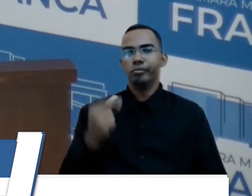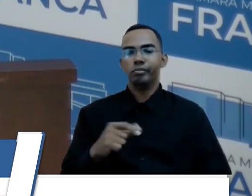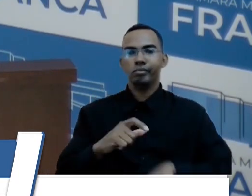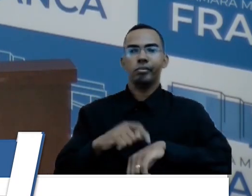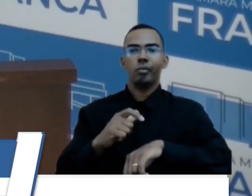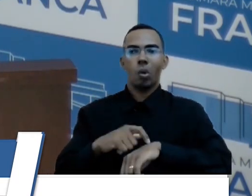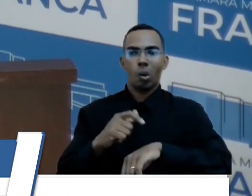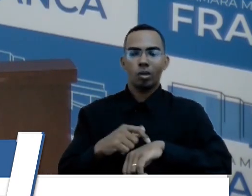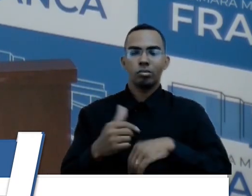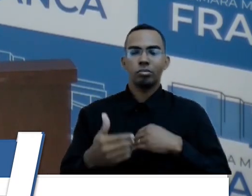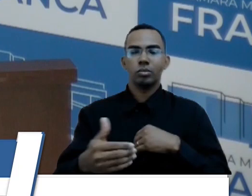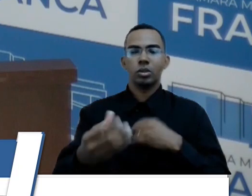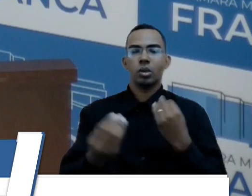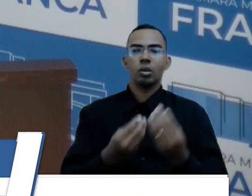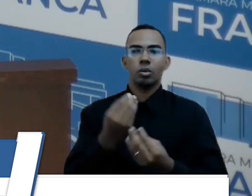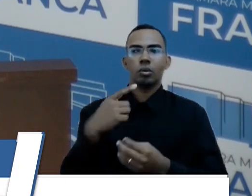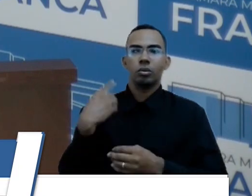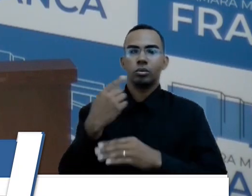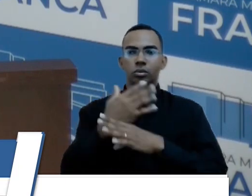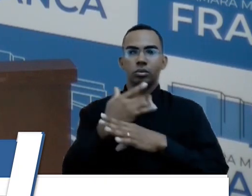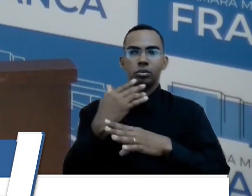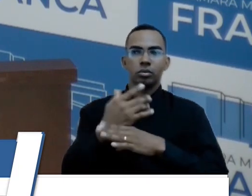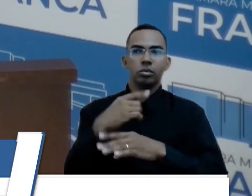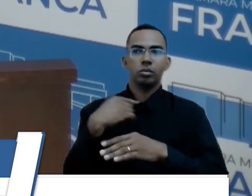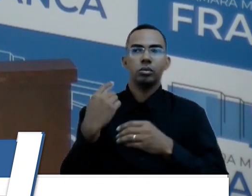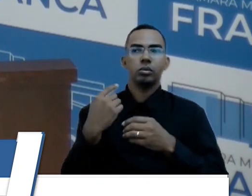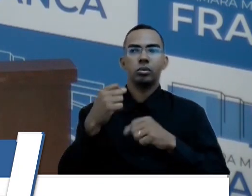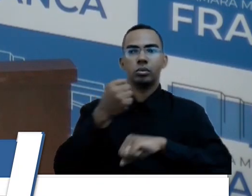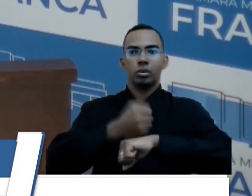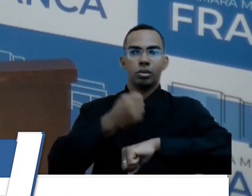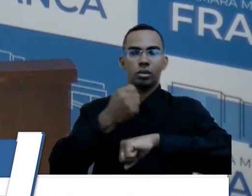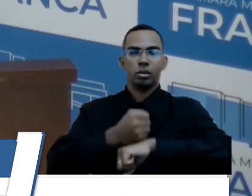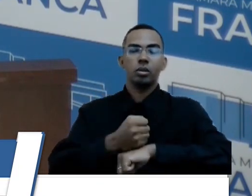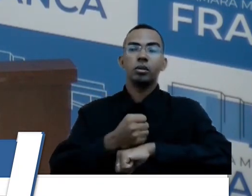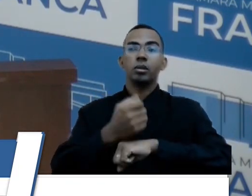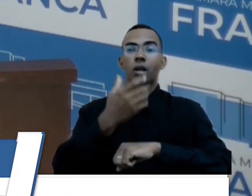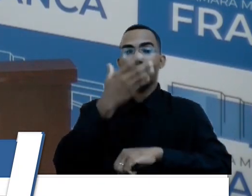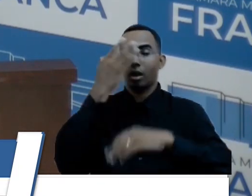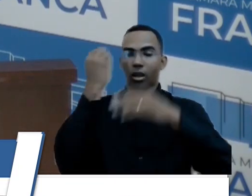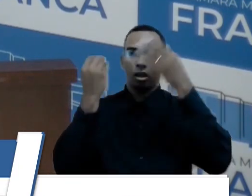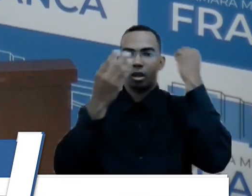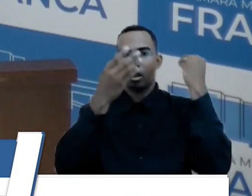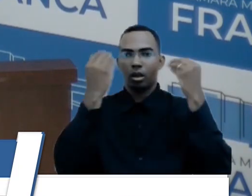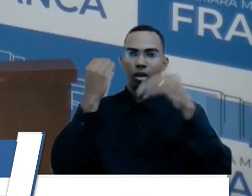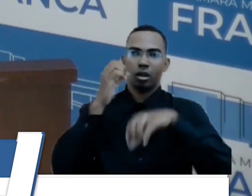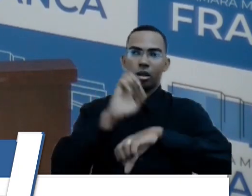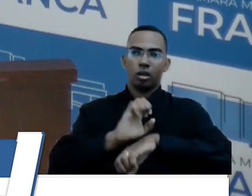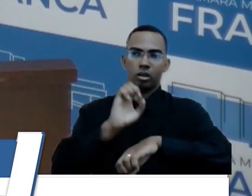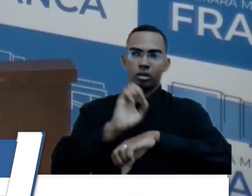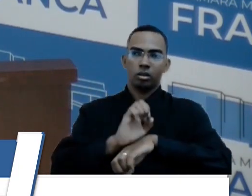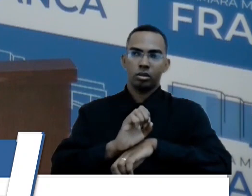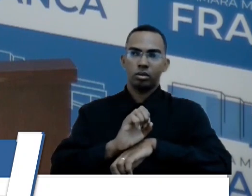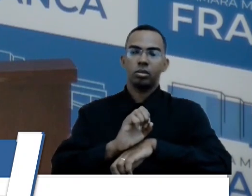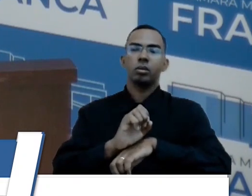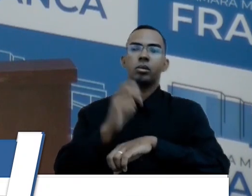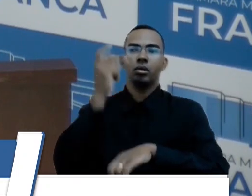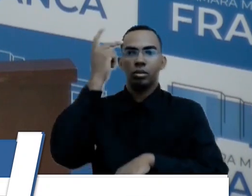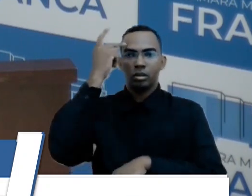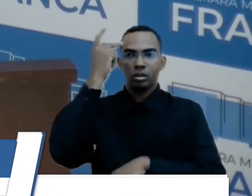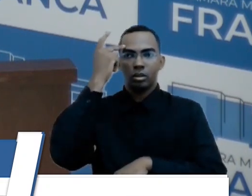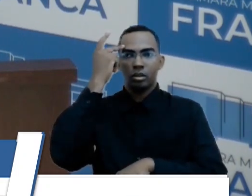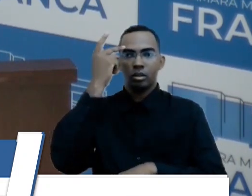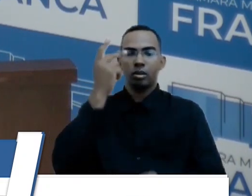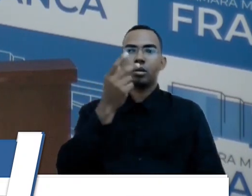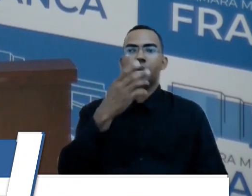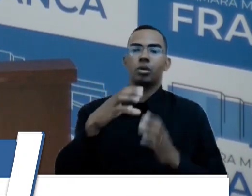sobre como nossa cidade, nosso município de Franca, tem sido esquecido pelo Estado de São Paulo e pelo Distrito Federal também,